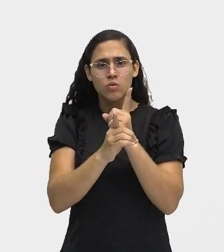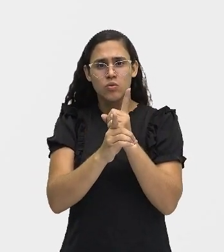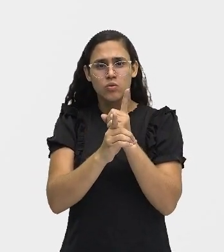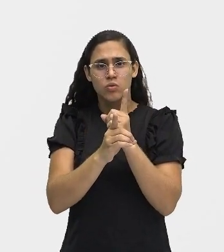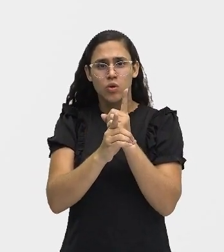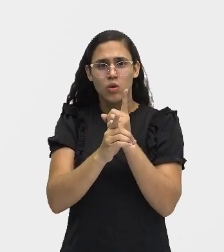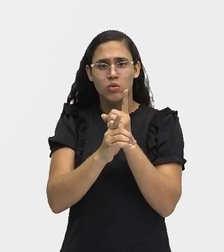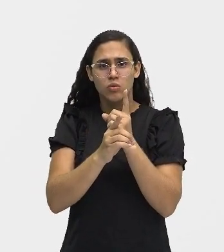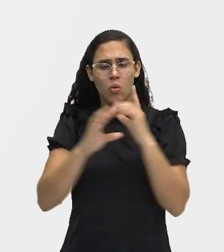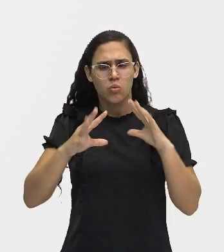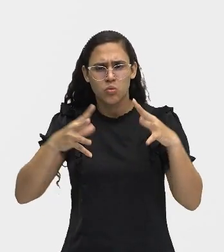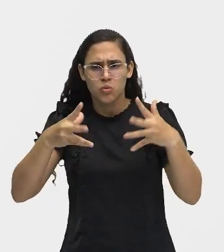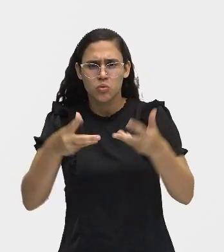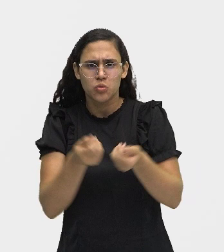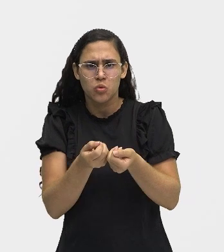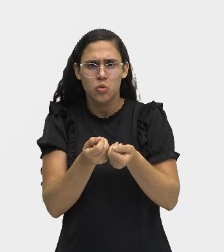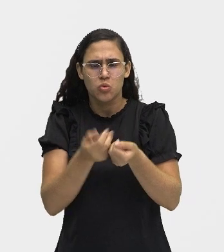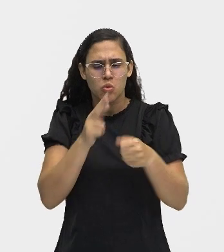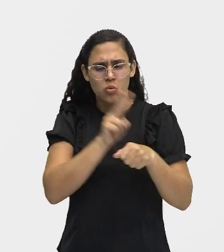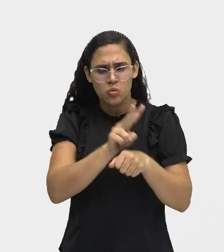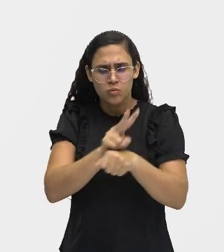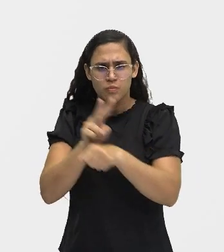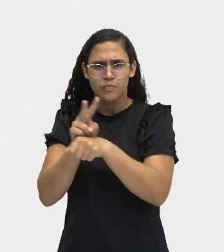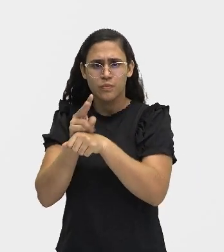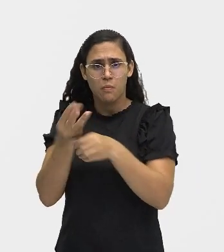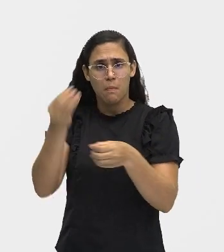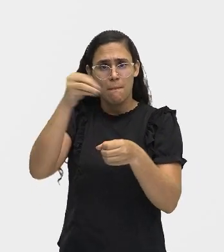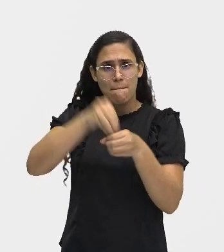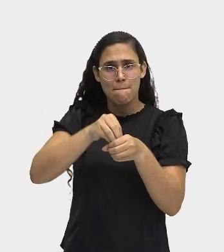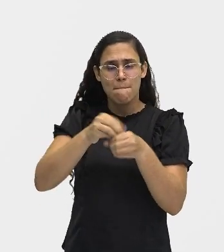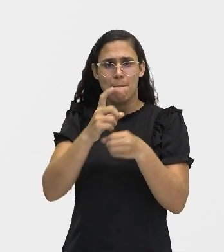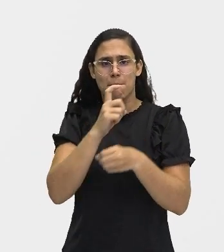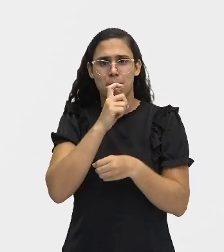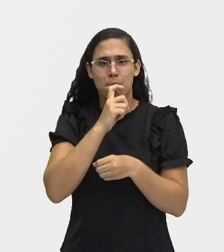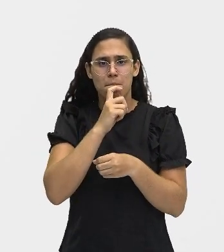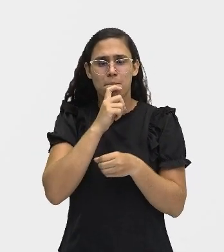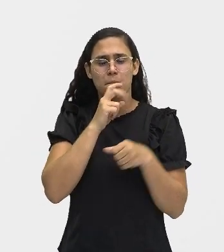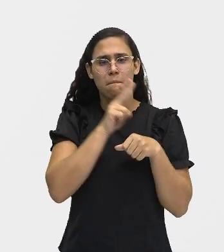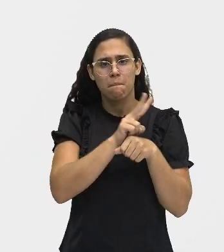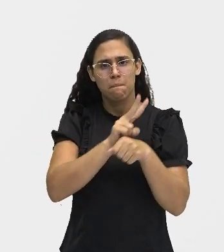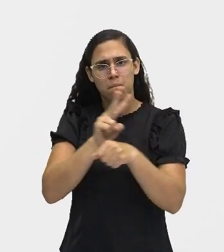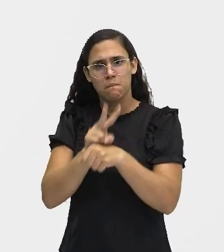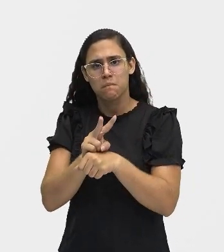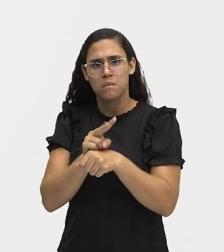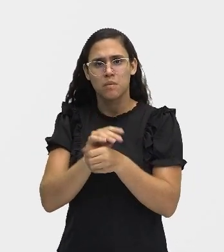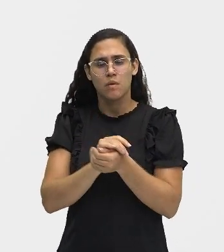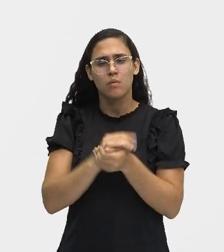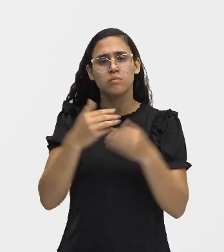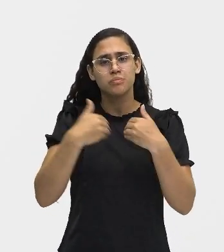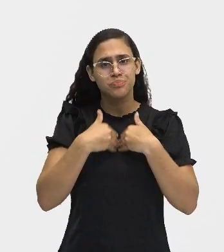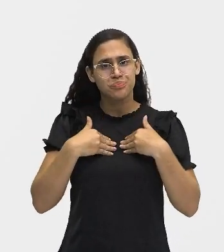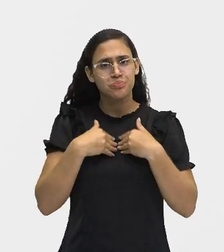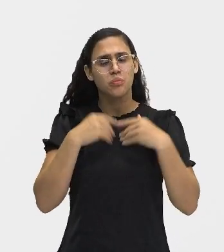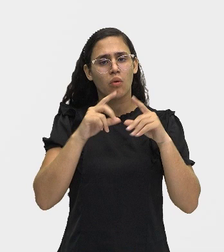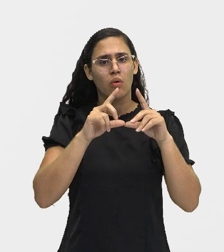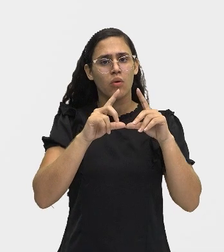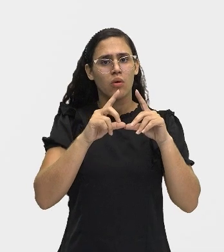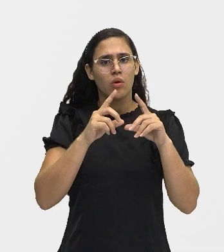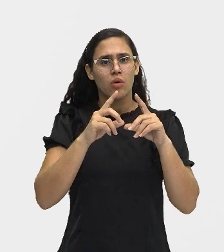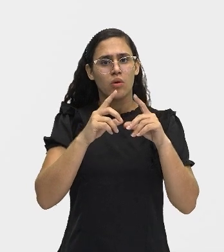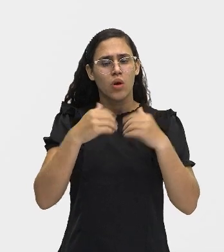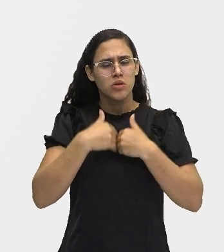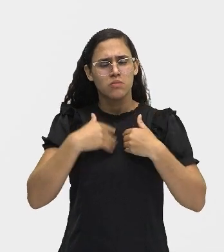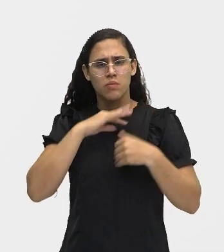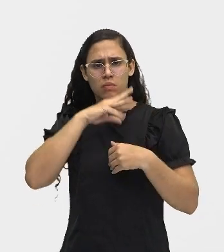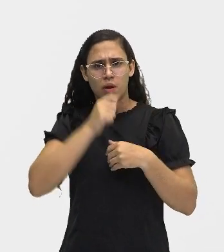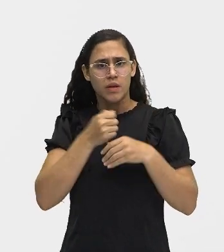inteiro preservado ali numa geleira, né? Então isso acontece também, o gelo vai preservar seres vivos, né? Assim como o âmbar,